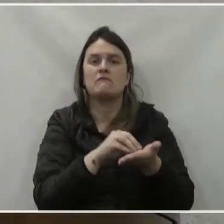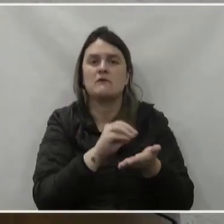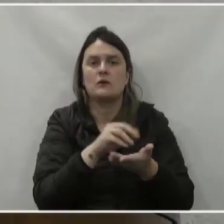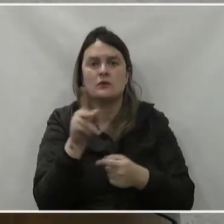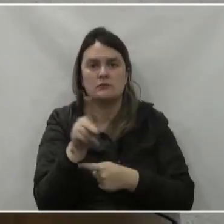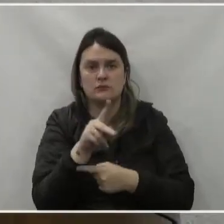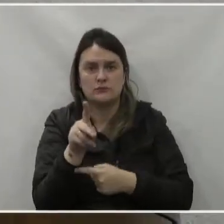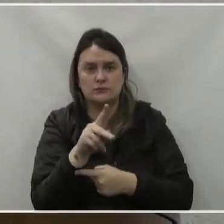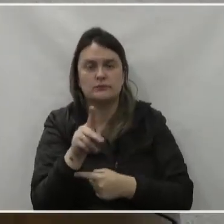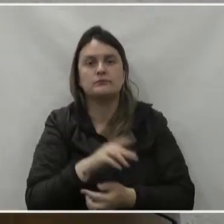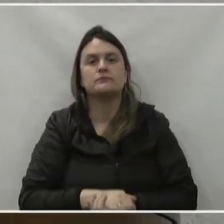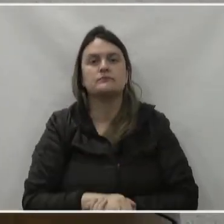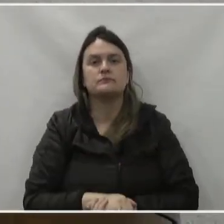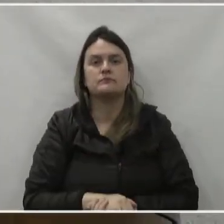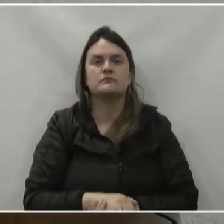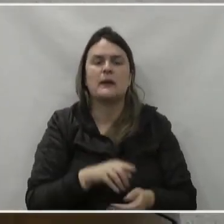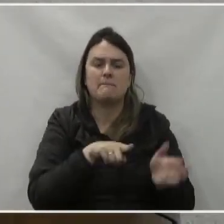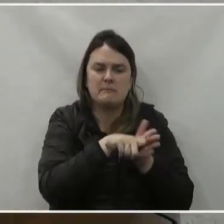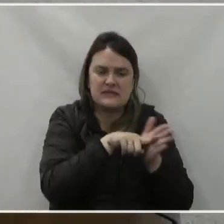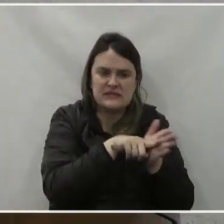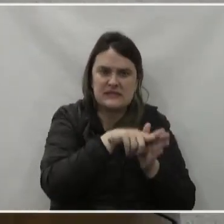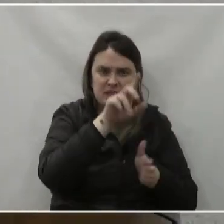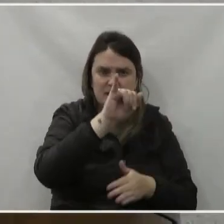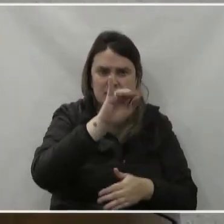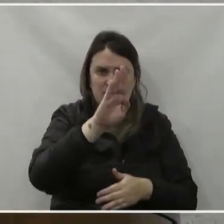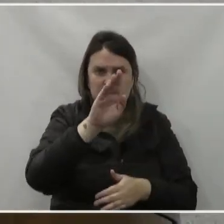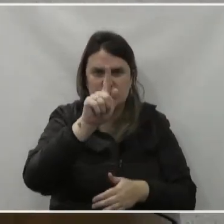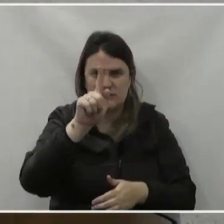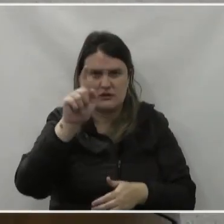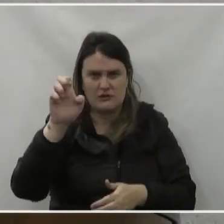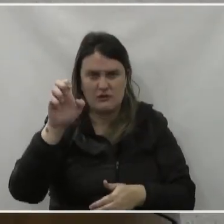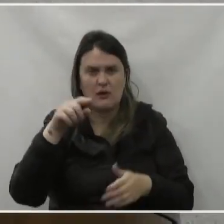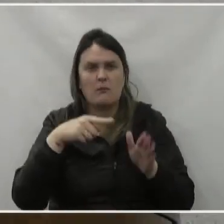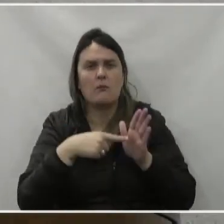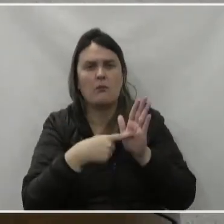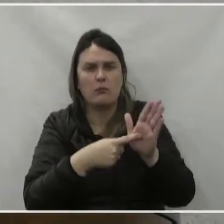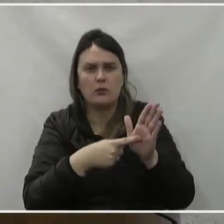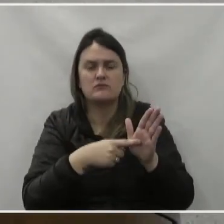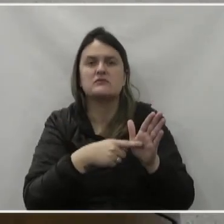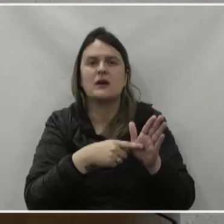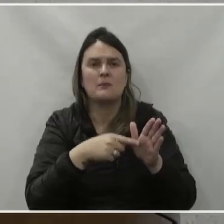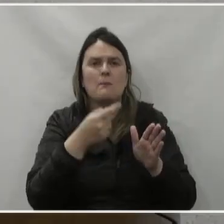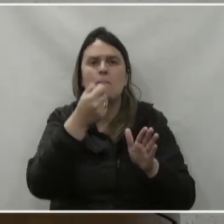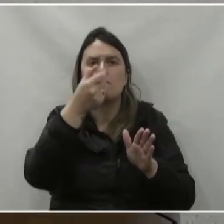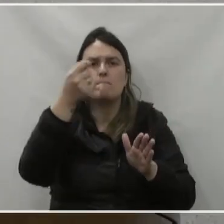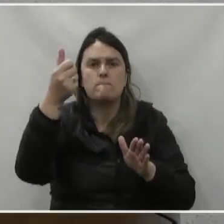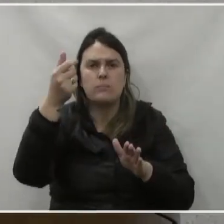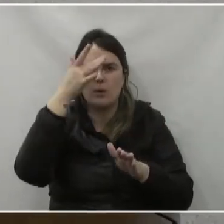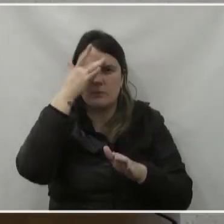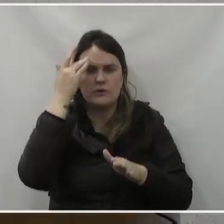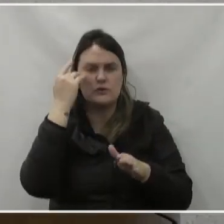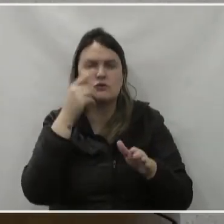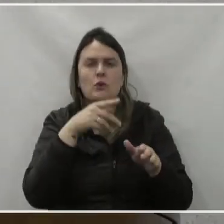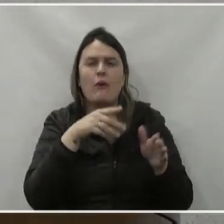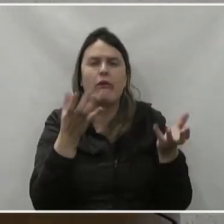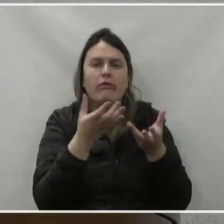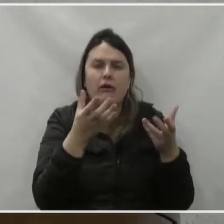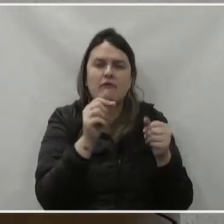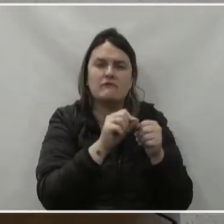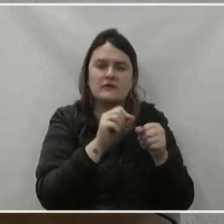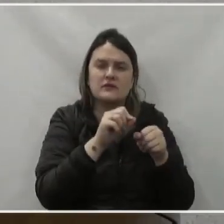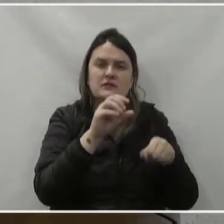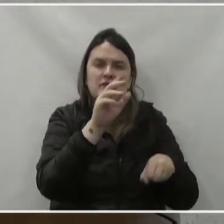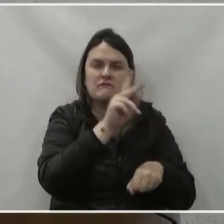professores. Dados do IBGE indicam a baixa procura pelos cursos de licenciatura